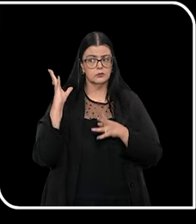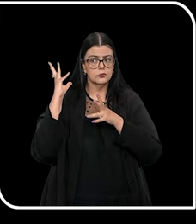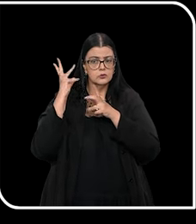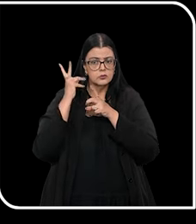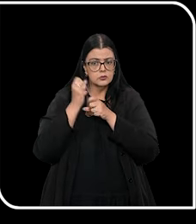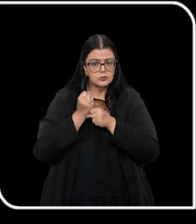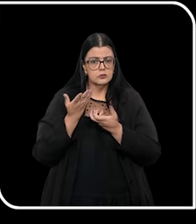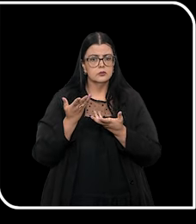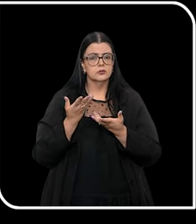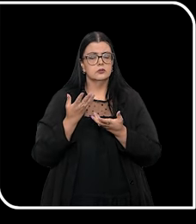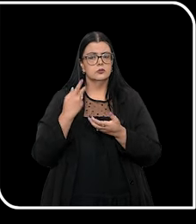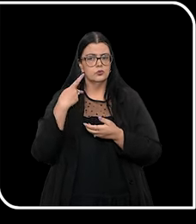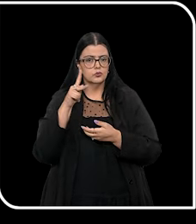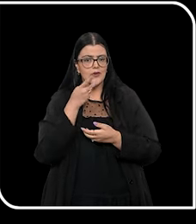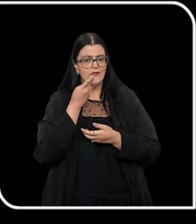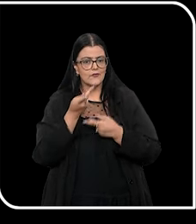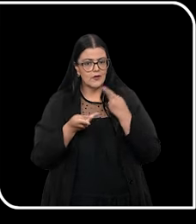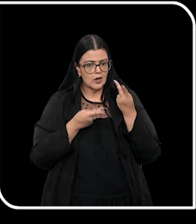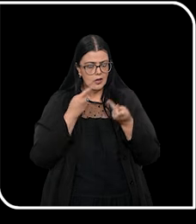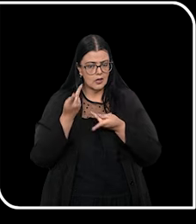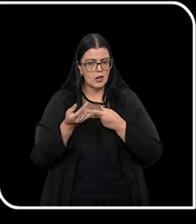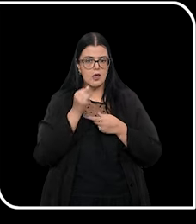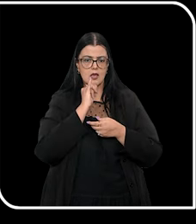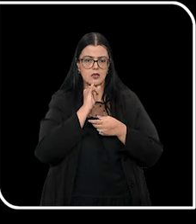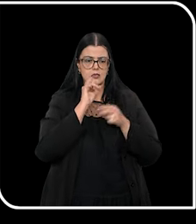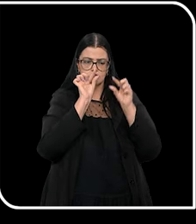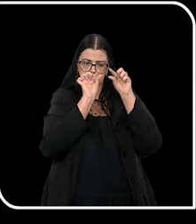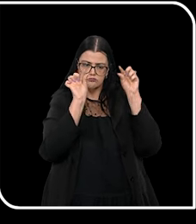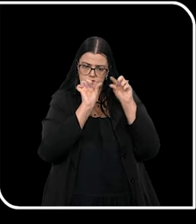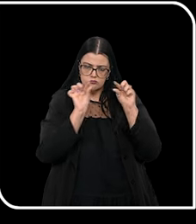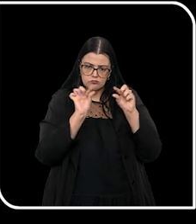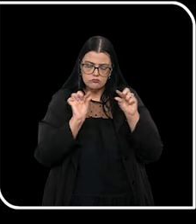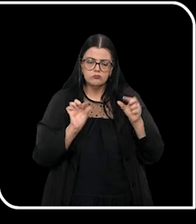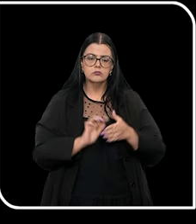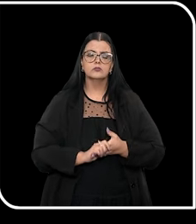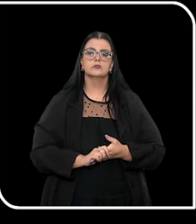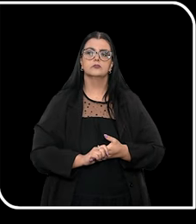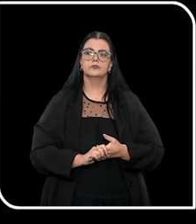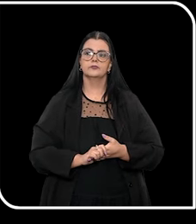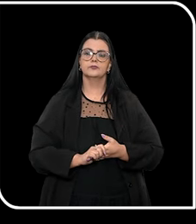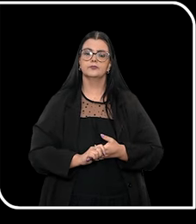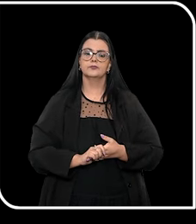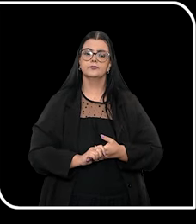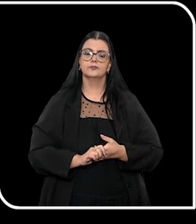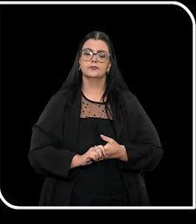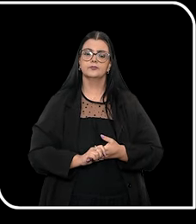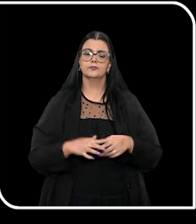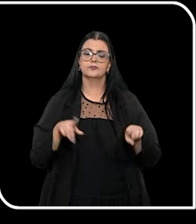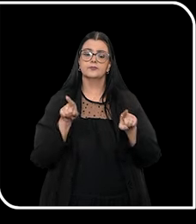revise o vocabulário de vocês com né um exemplo que eu dei das frases ali atrás